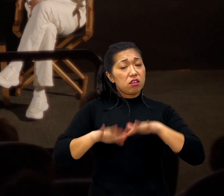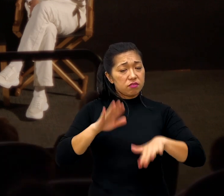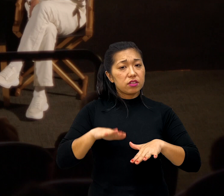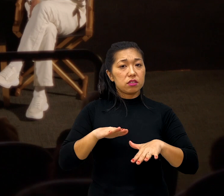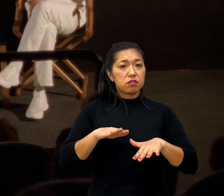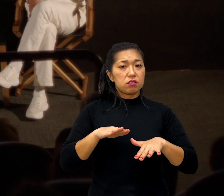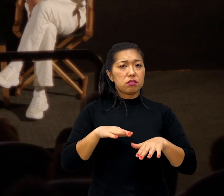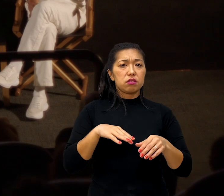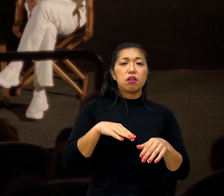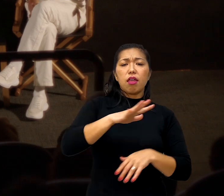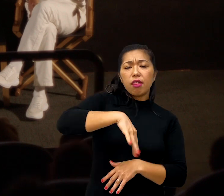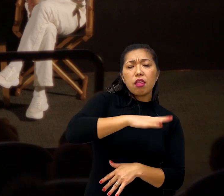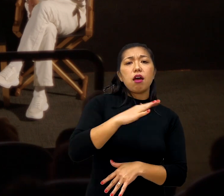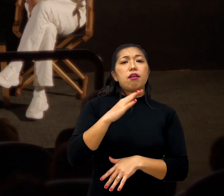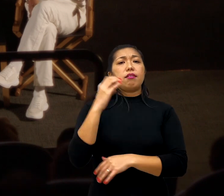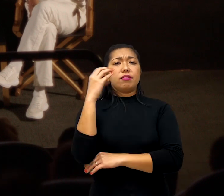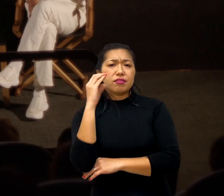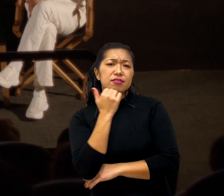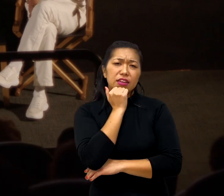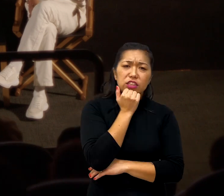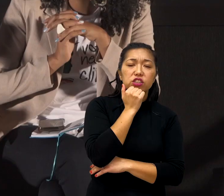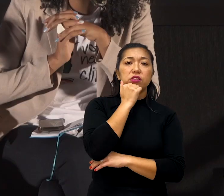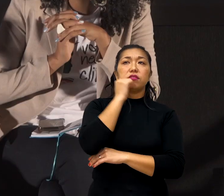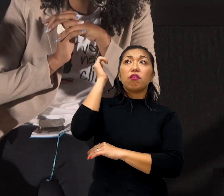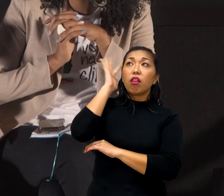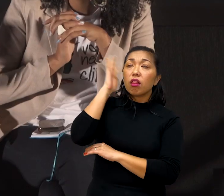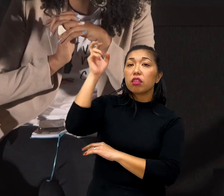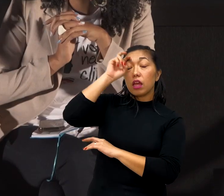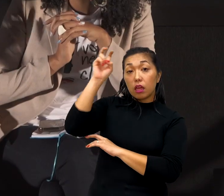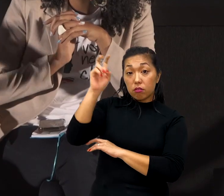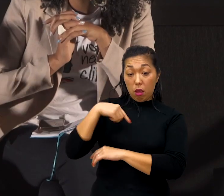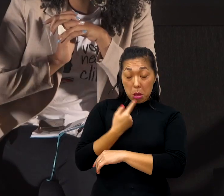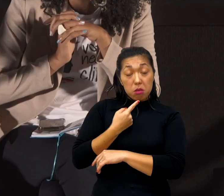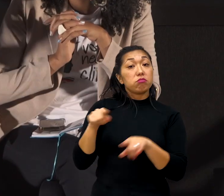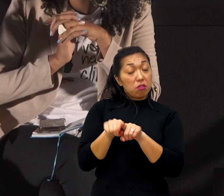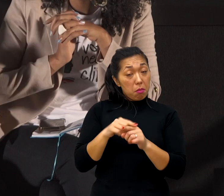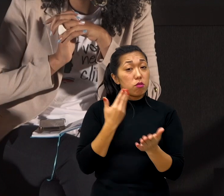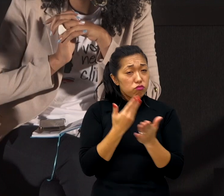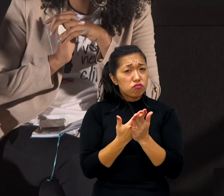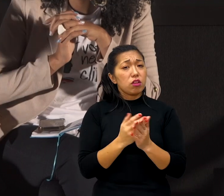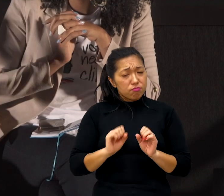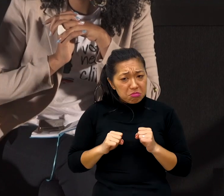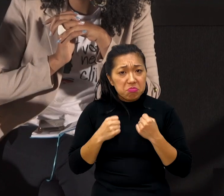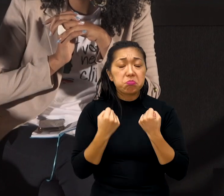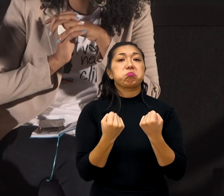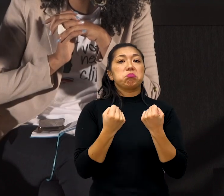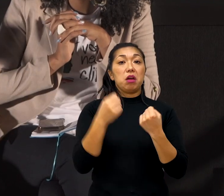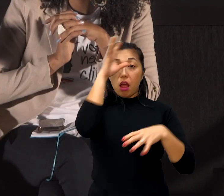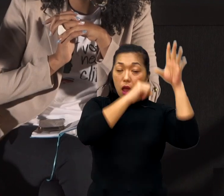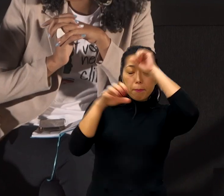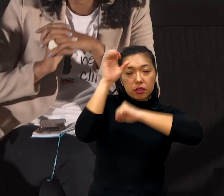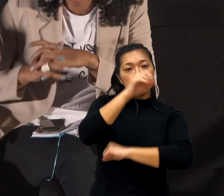campo científico, né, intelectual, né, eu mesma me forjei nesse espaço, né, aprendi muito